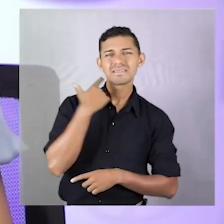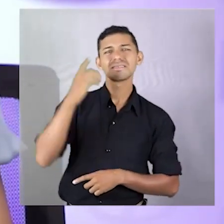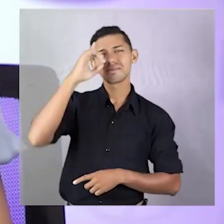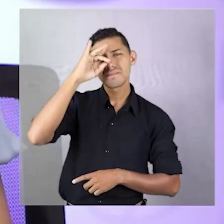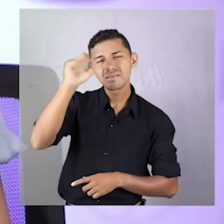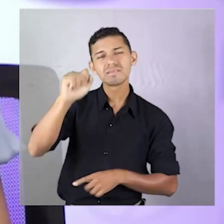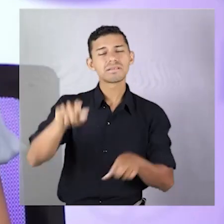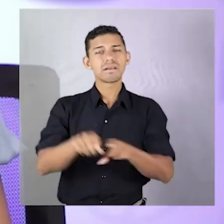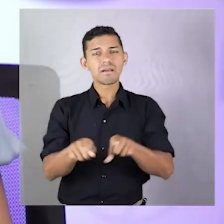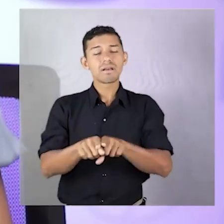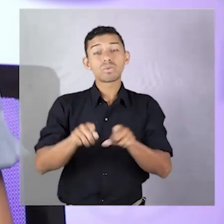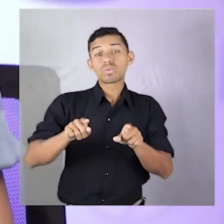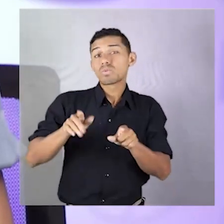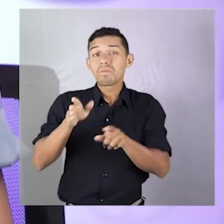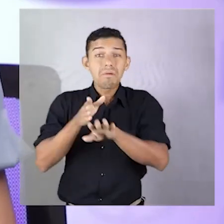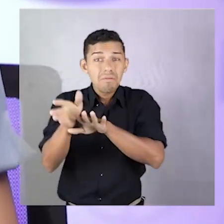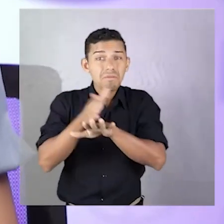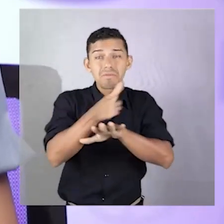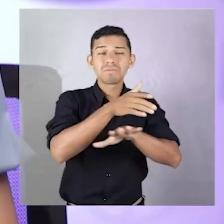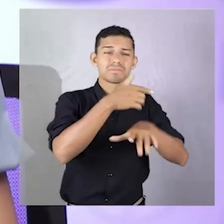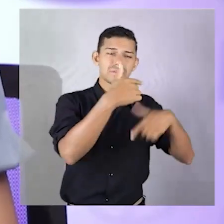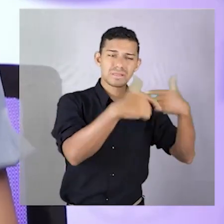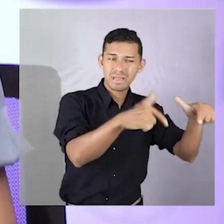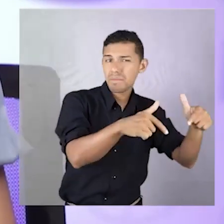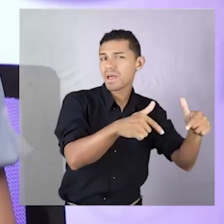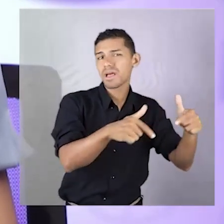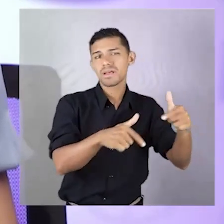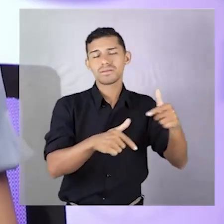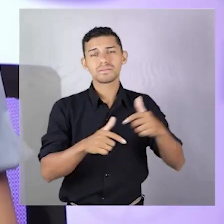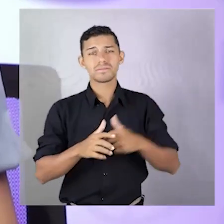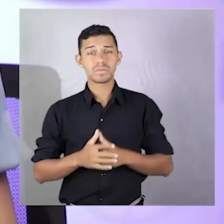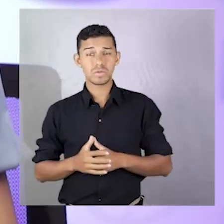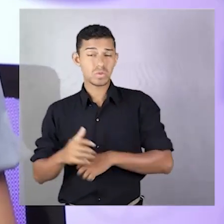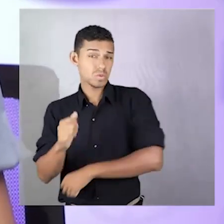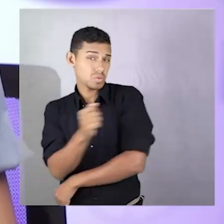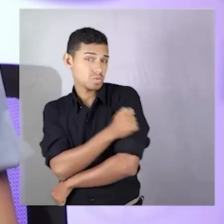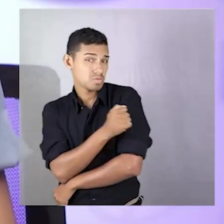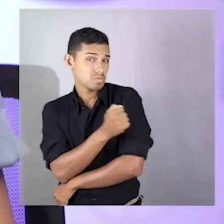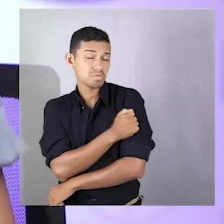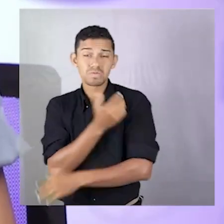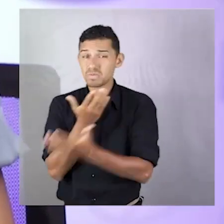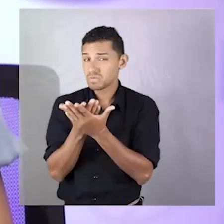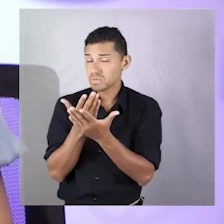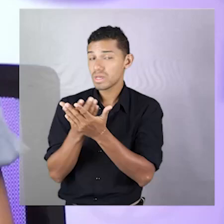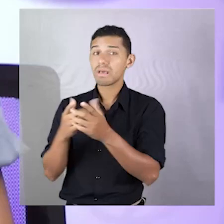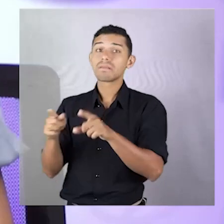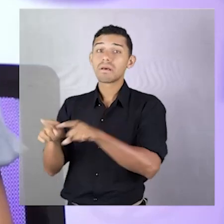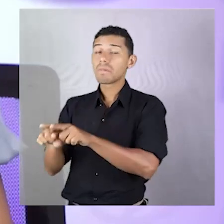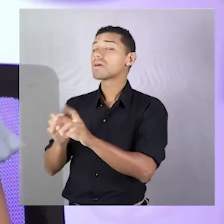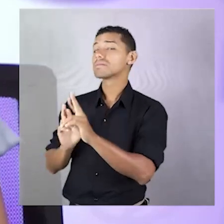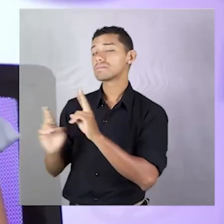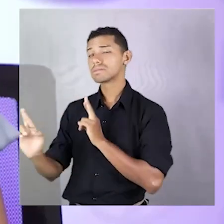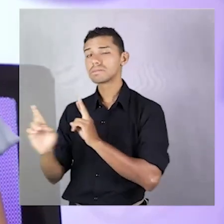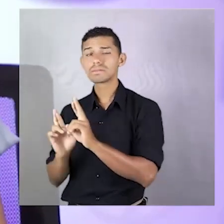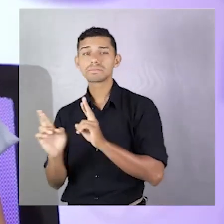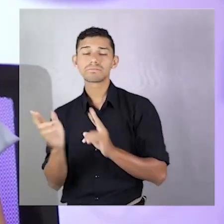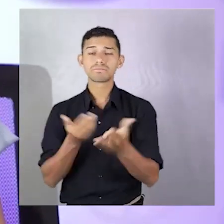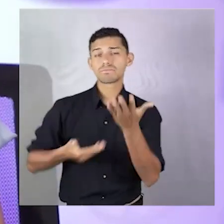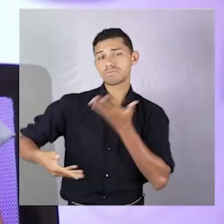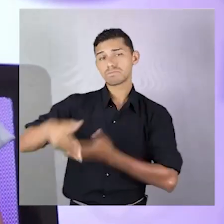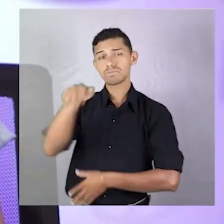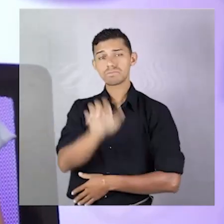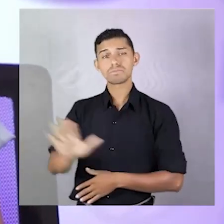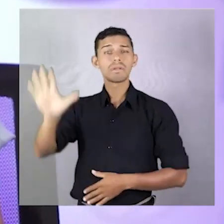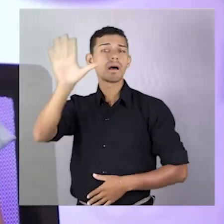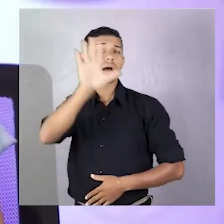São excessos que vêm de todos os lados, no trabalho, nos estudos e nos relacionamentos. Sem contar